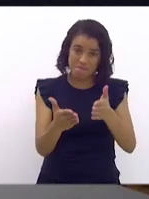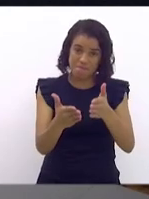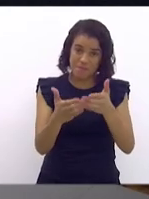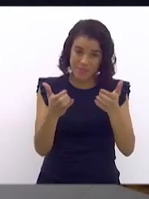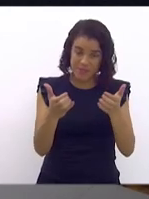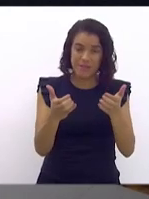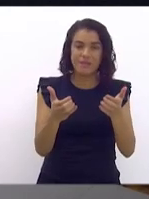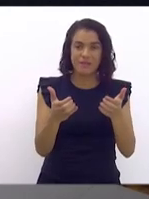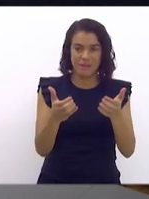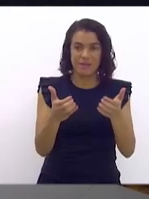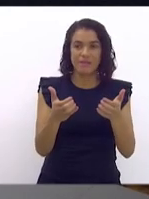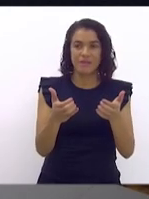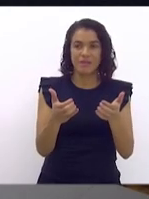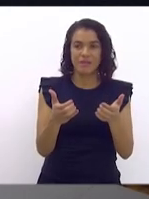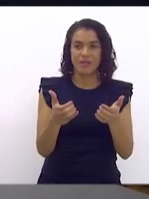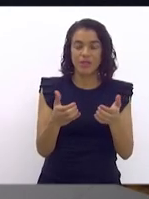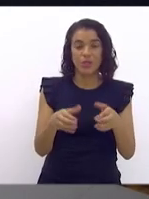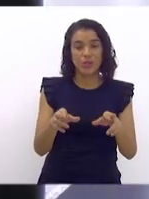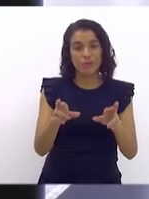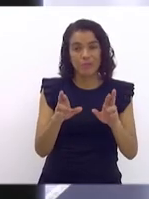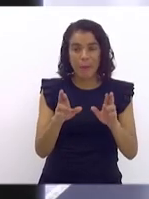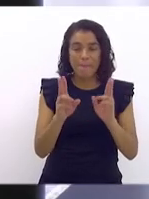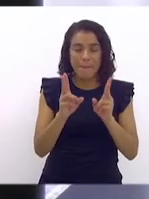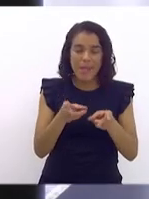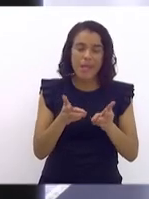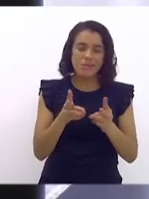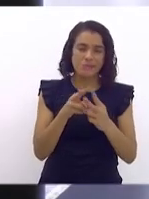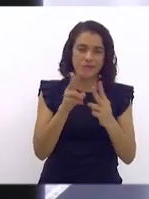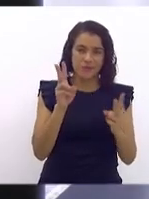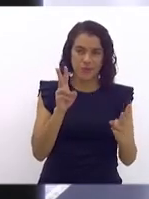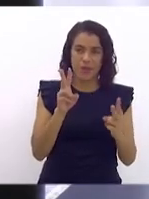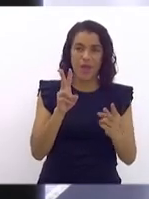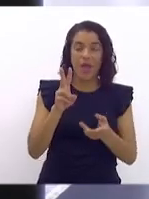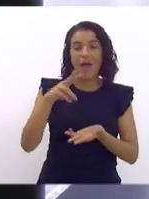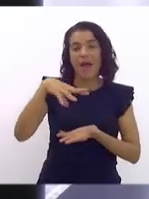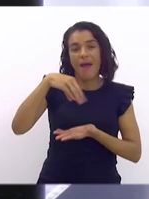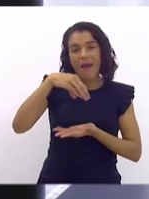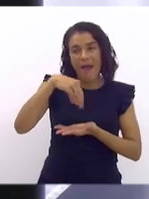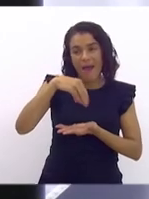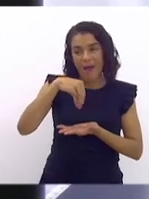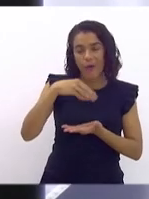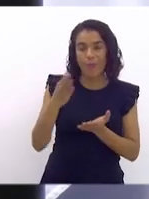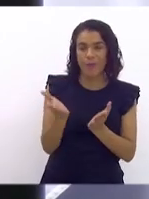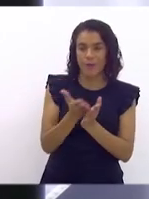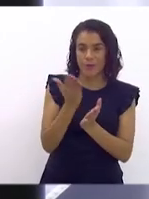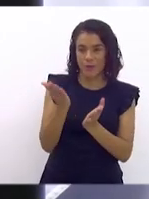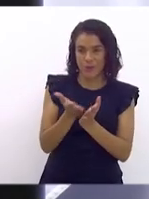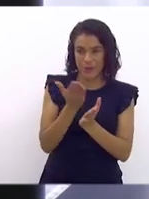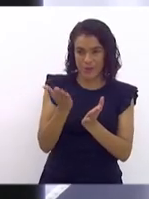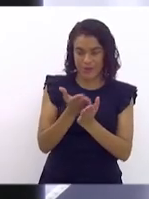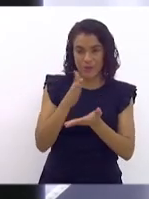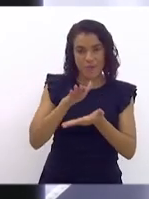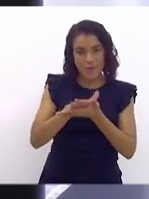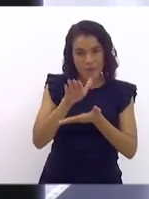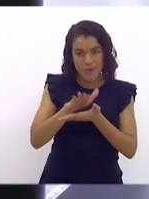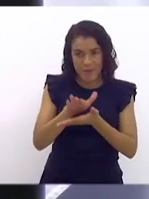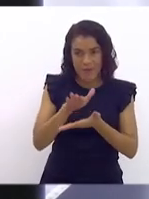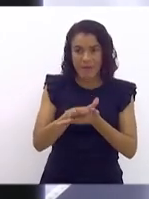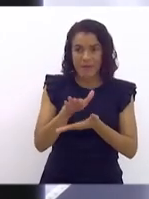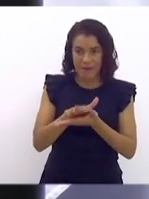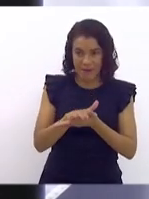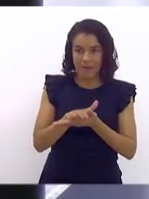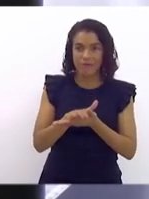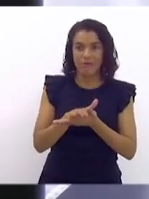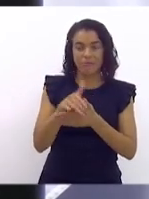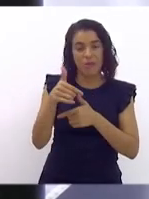que faça chegar, ainda que seja pelo meio virtual, a cópia desse livro que foi publicado, né, que é